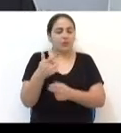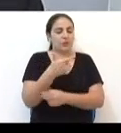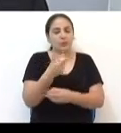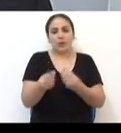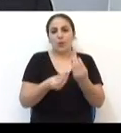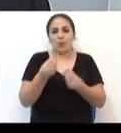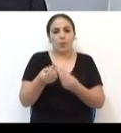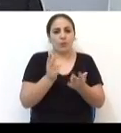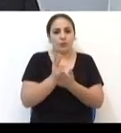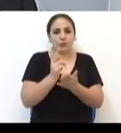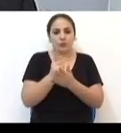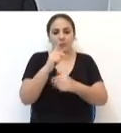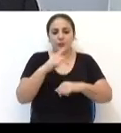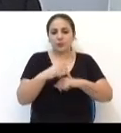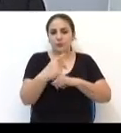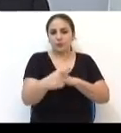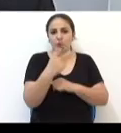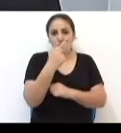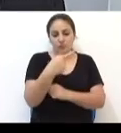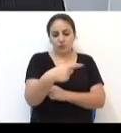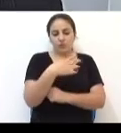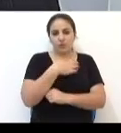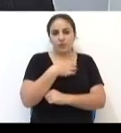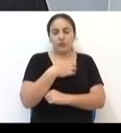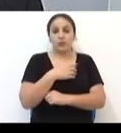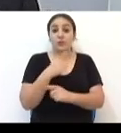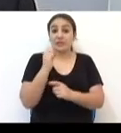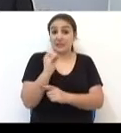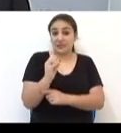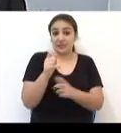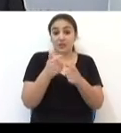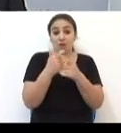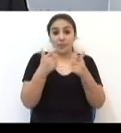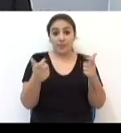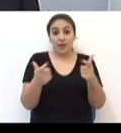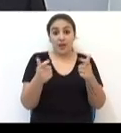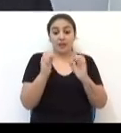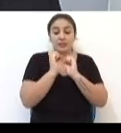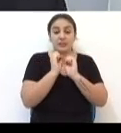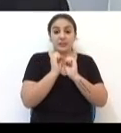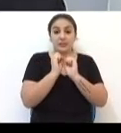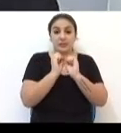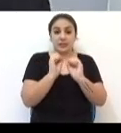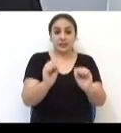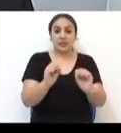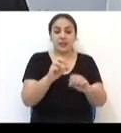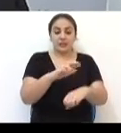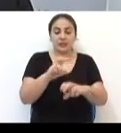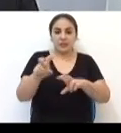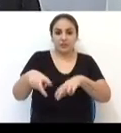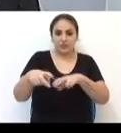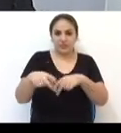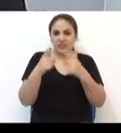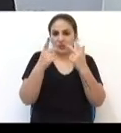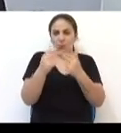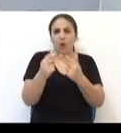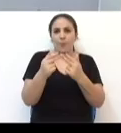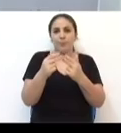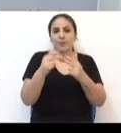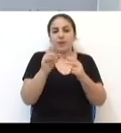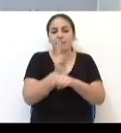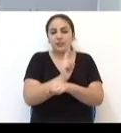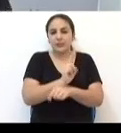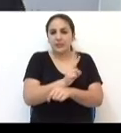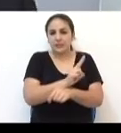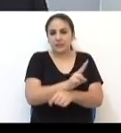condições de ver Passo Fundo nessa imagem. E aí, enquanto não ampliar a Secretaria da Fazenda na questão da fiscalização